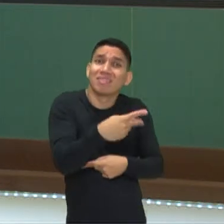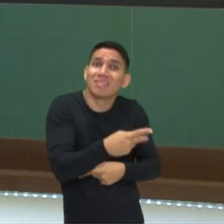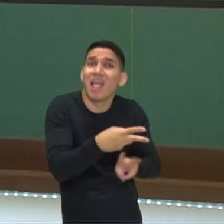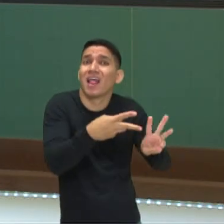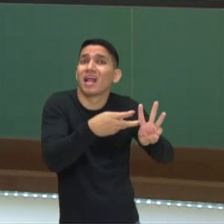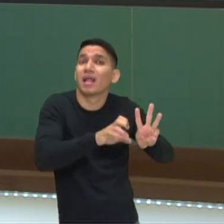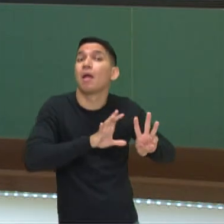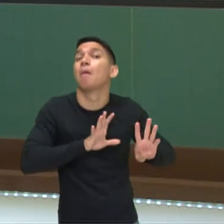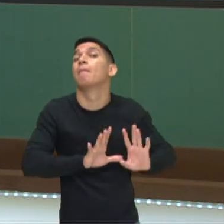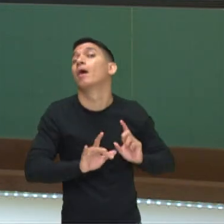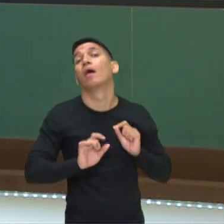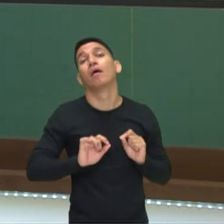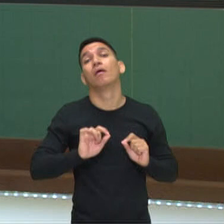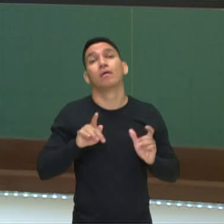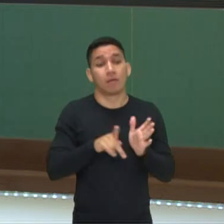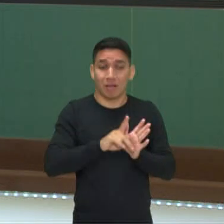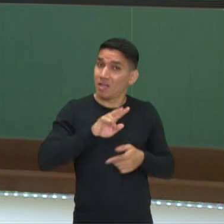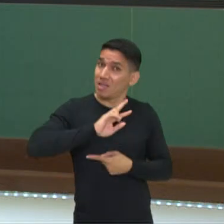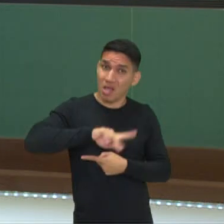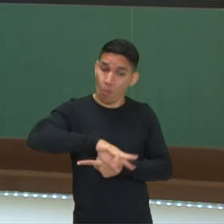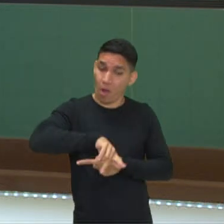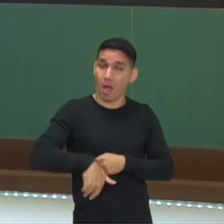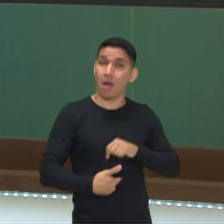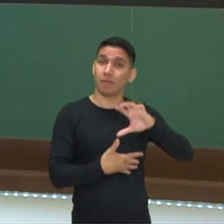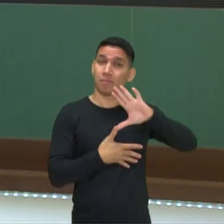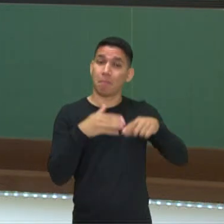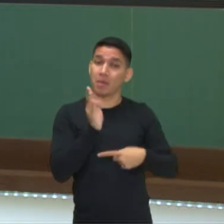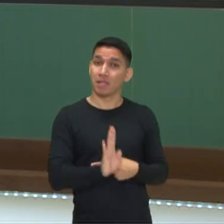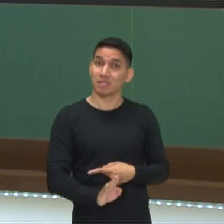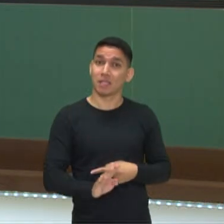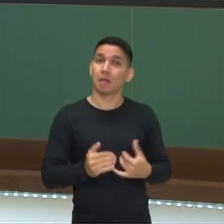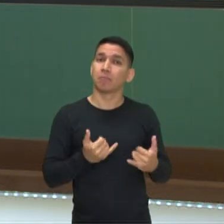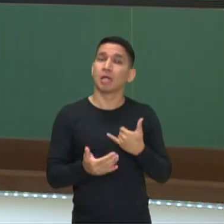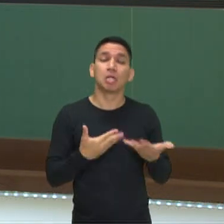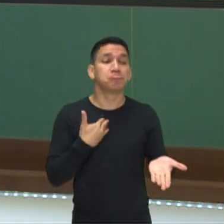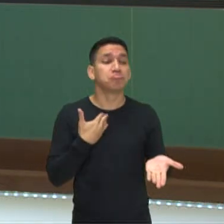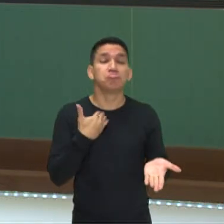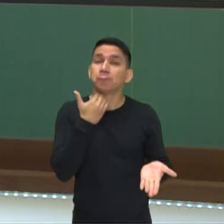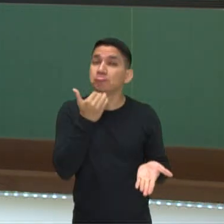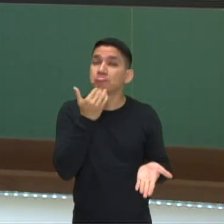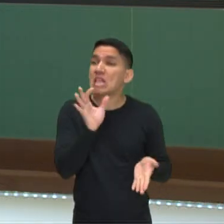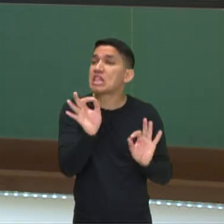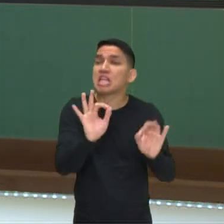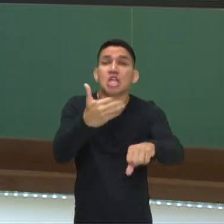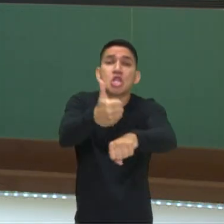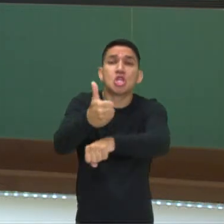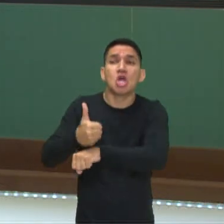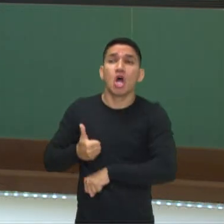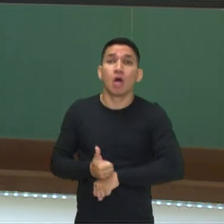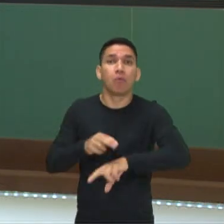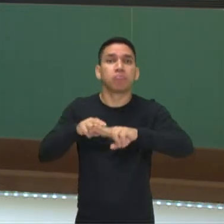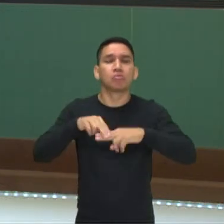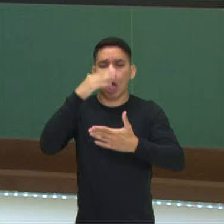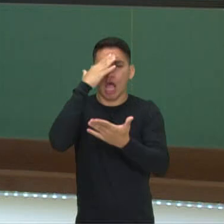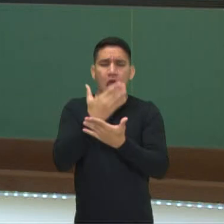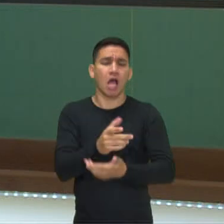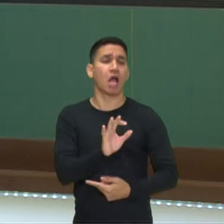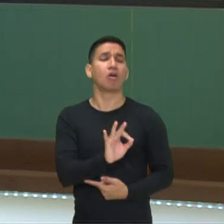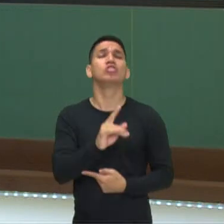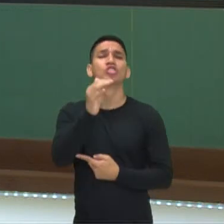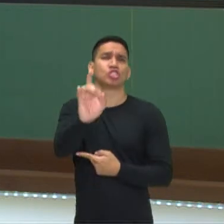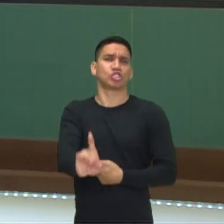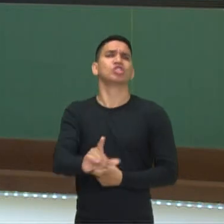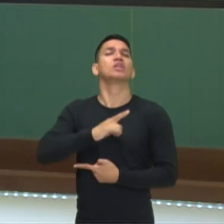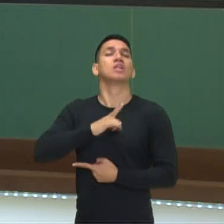Só que aquilo era considerado vazio, aquilo era considerado como se não pertencesse a ninguém. E por isso as elites consideravam que tinham o direito